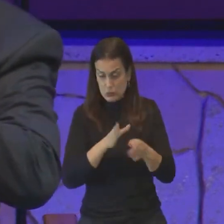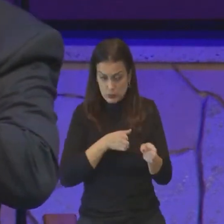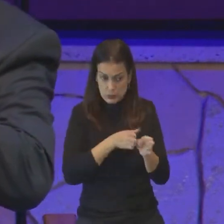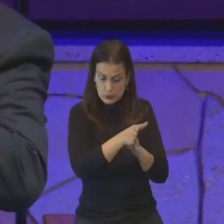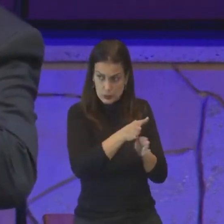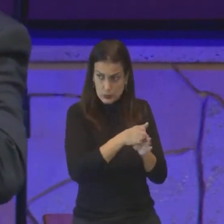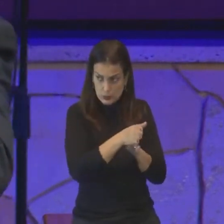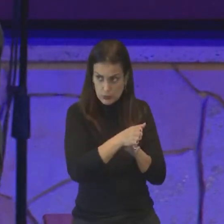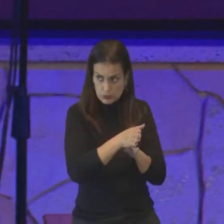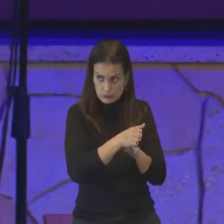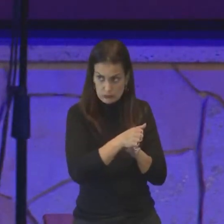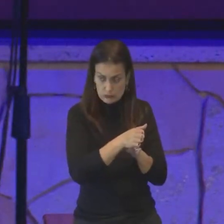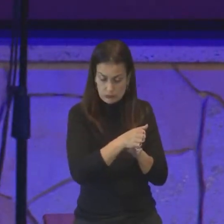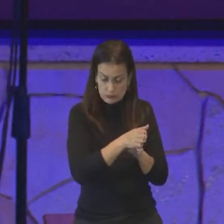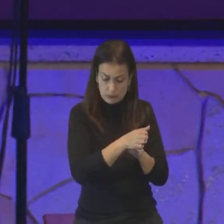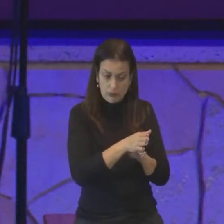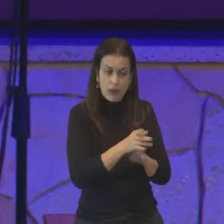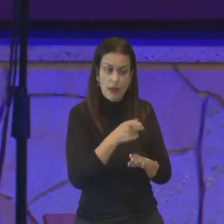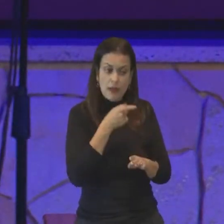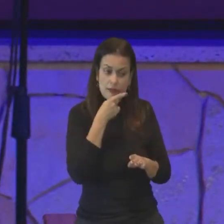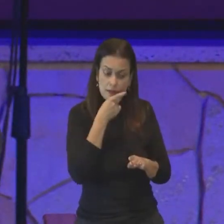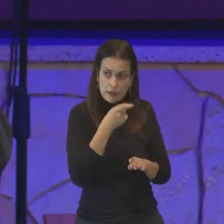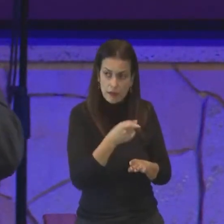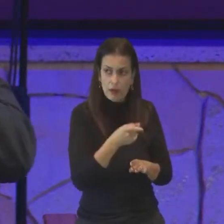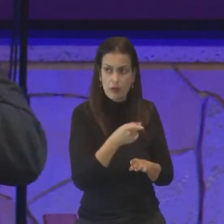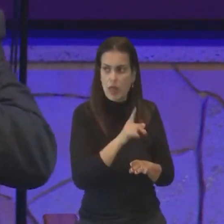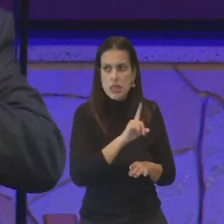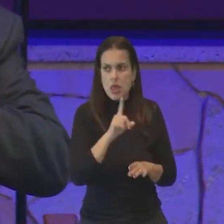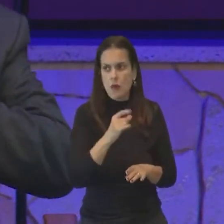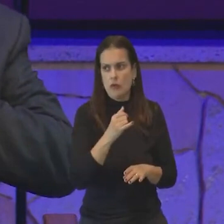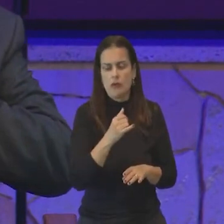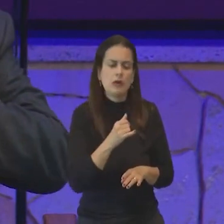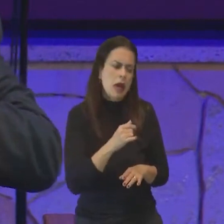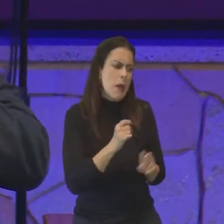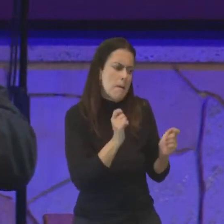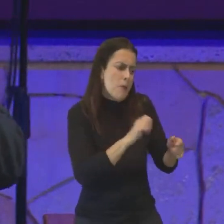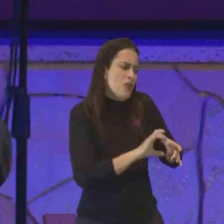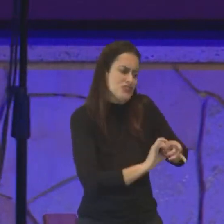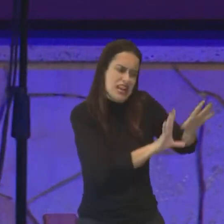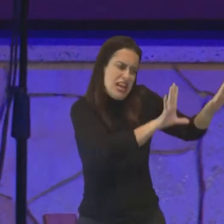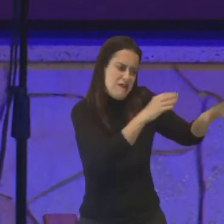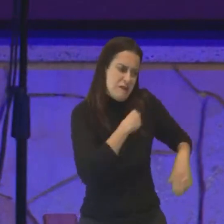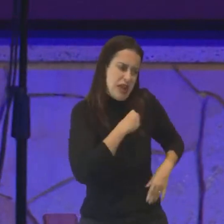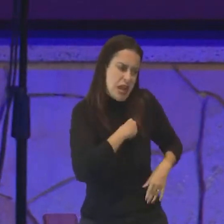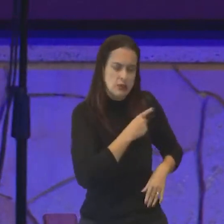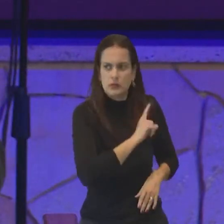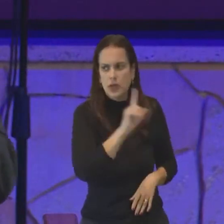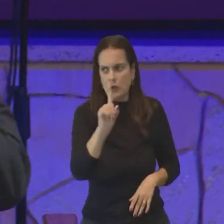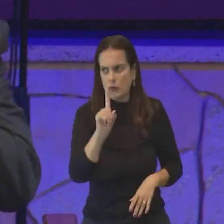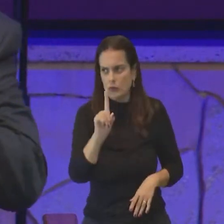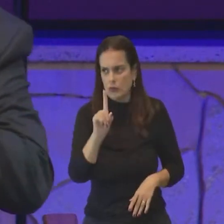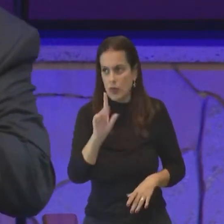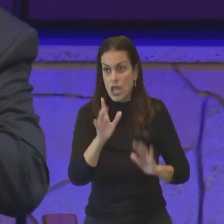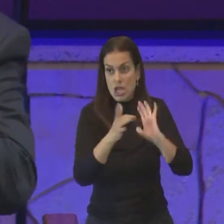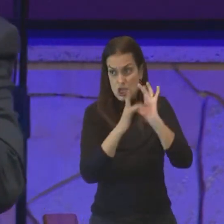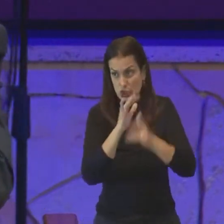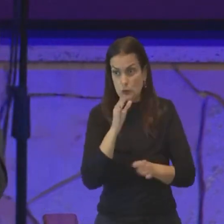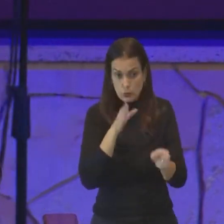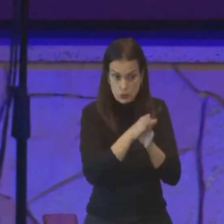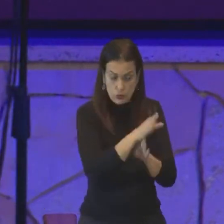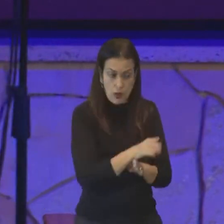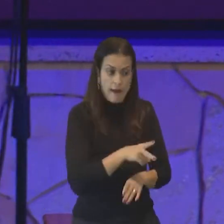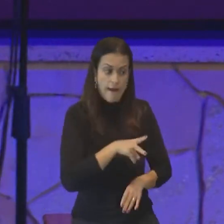Jesus não disse isso. Jesus não deu licença para aquela mulher continuar pecando, ele disse: vá e não